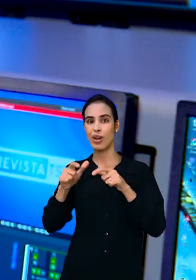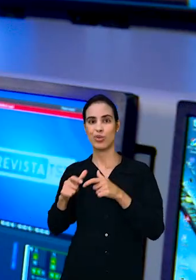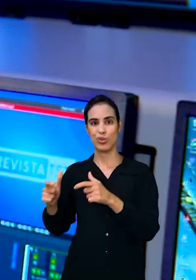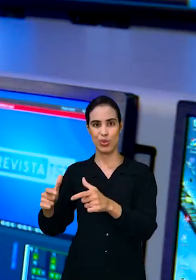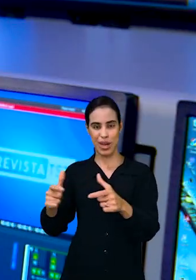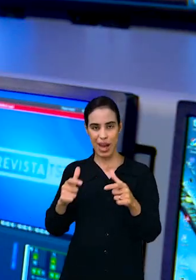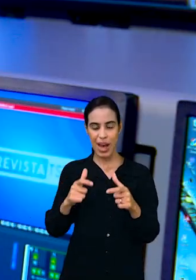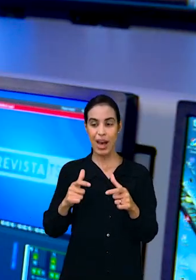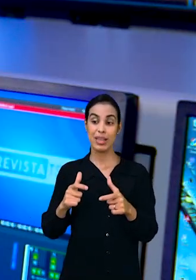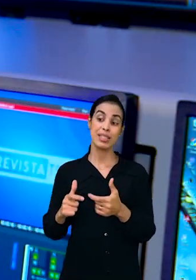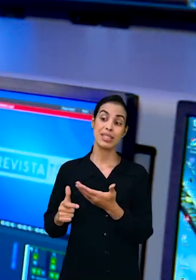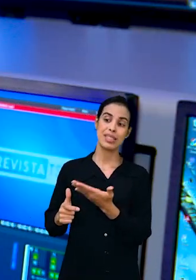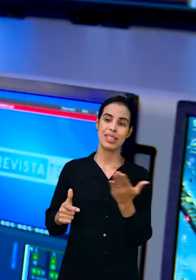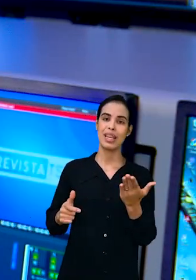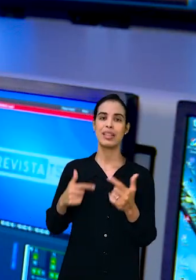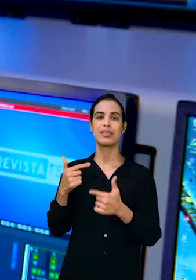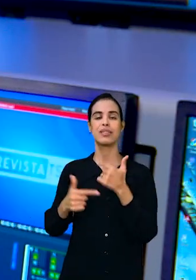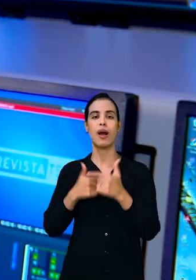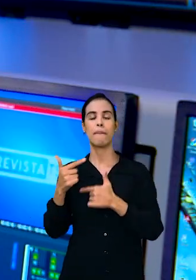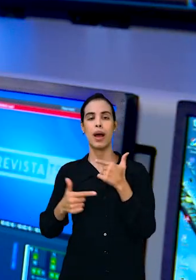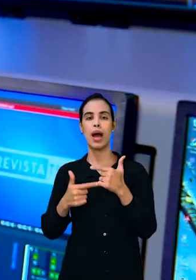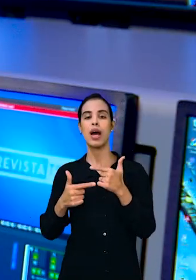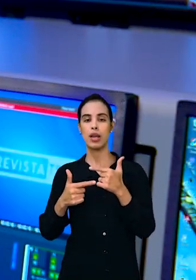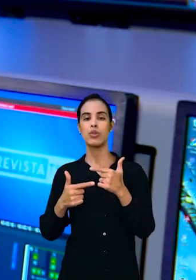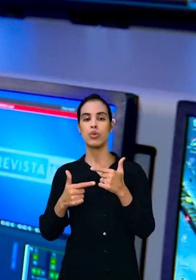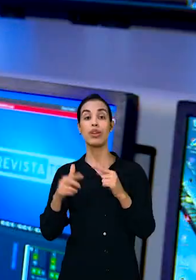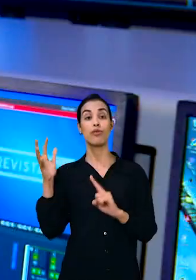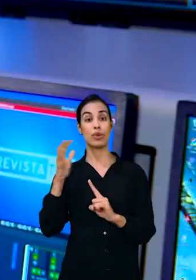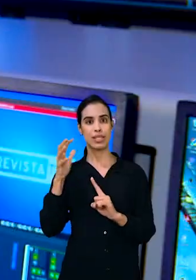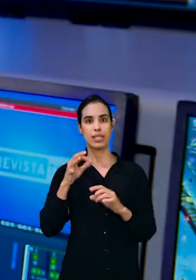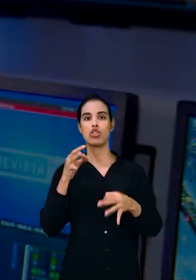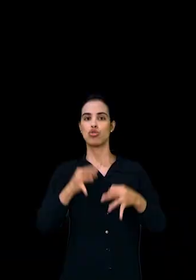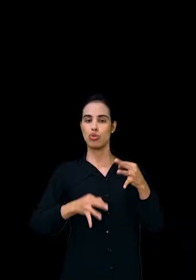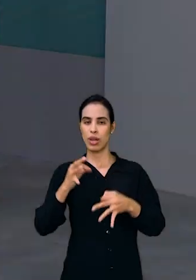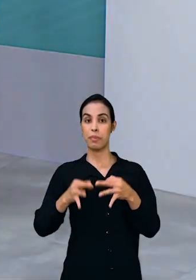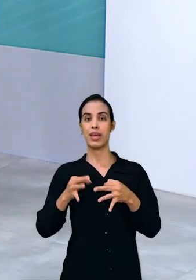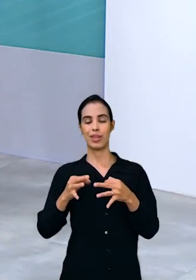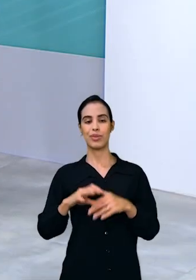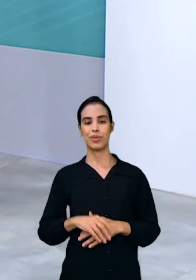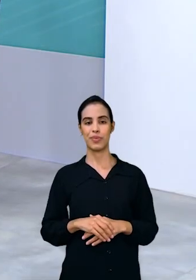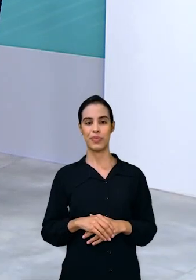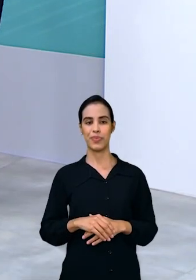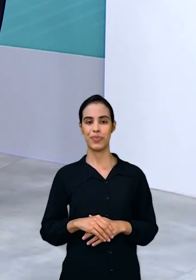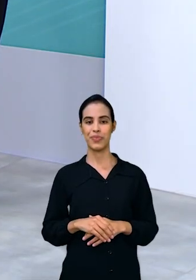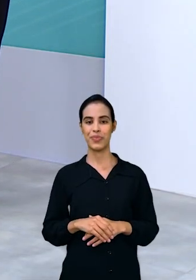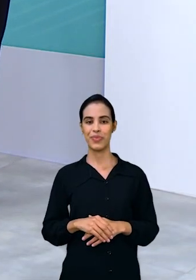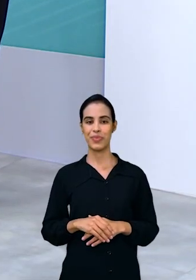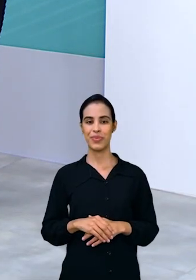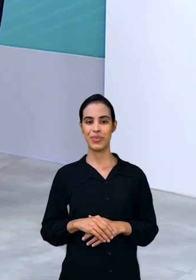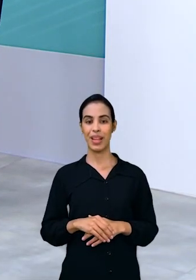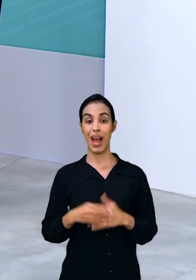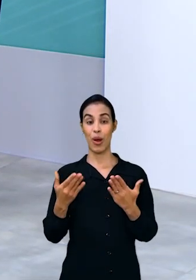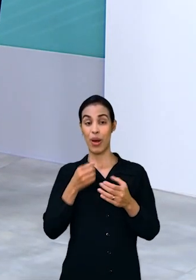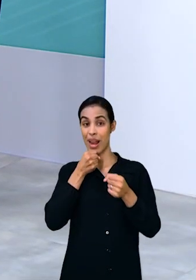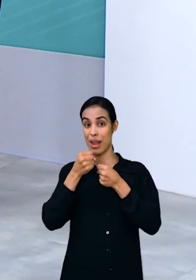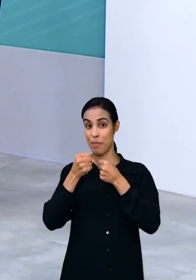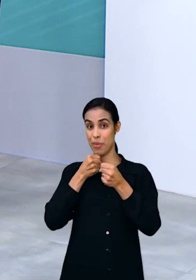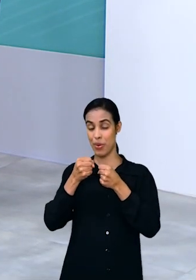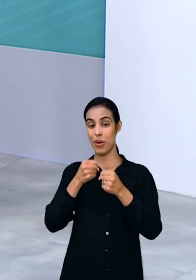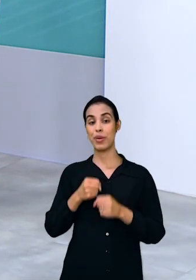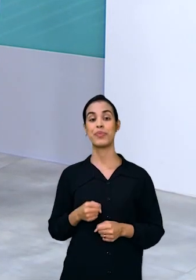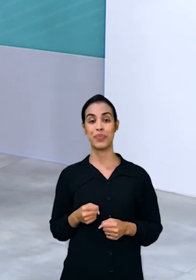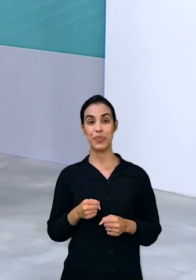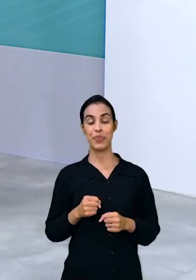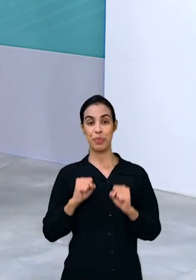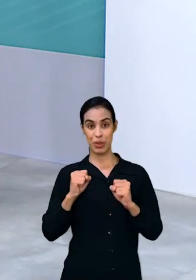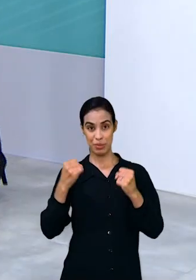unidades do tribunal e como isso impactava, né, nos julgamentos em si, que é a nossa atividade fim. Quem vai explicar esse caso para a gente é o